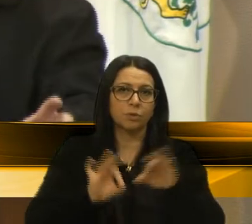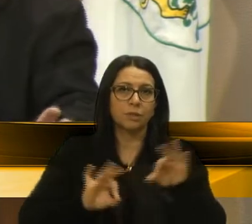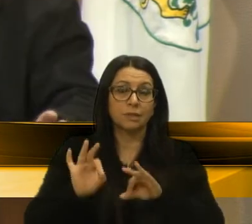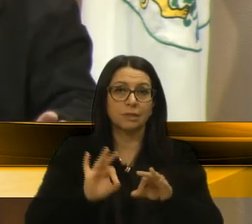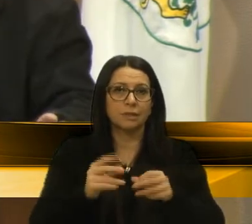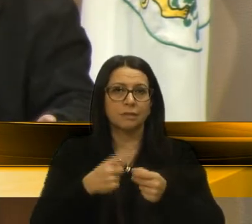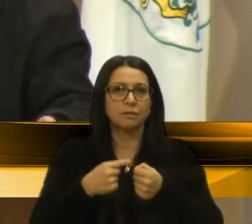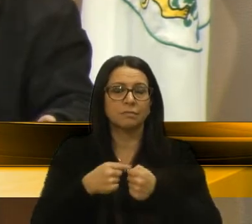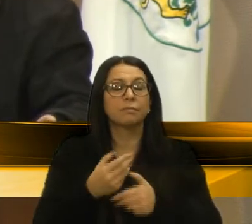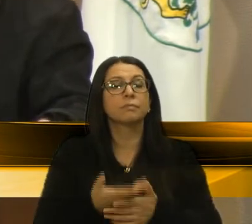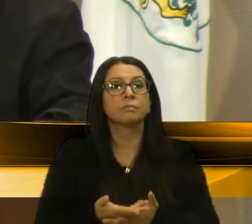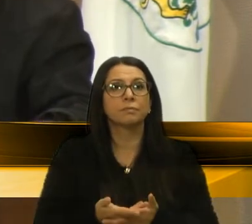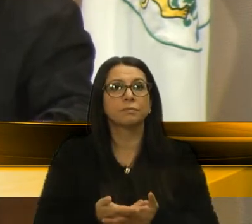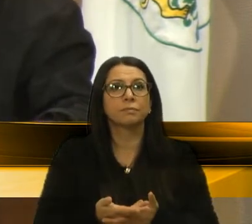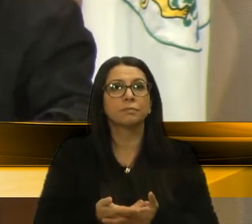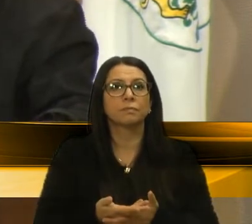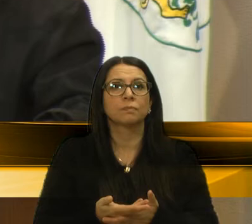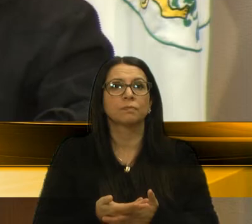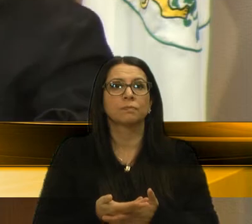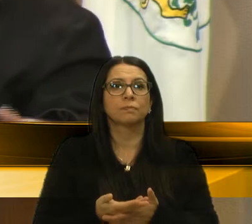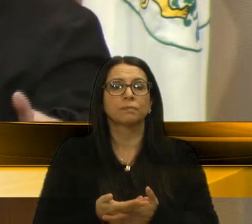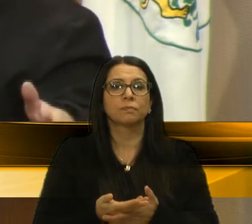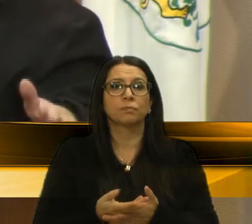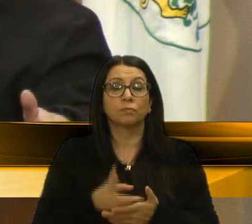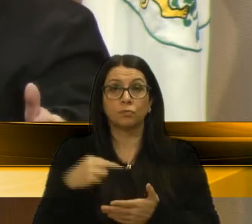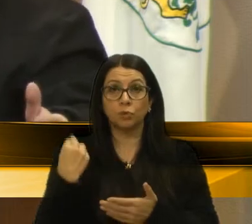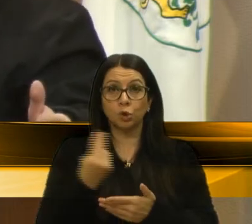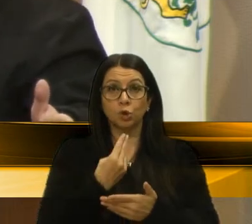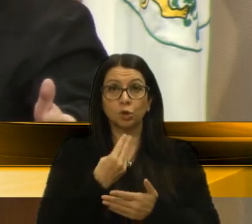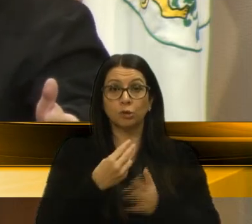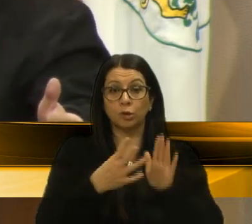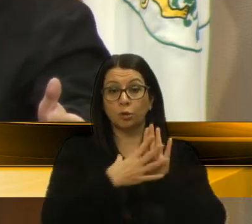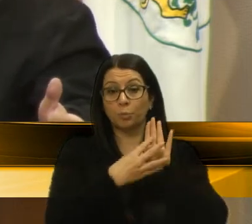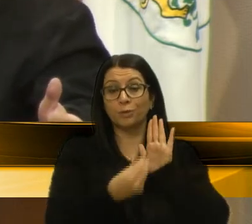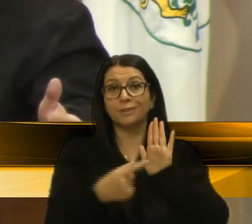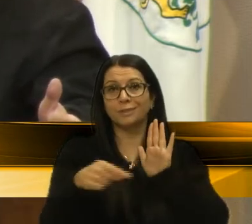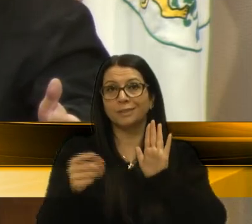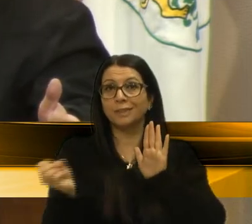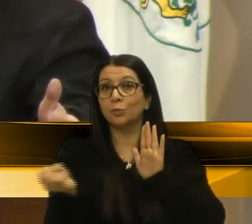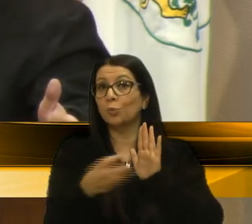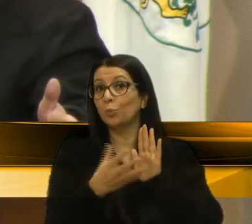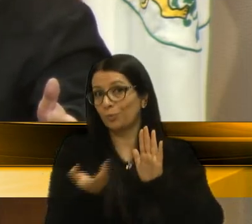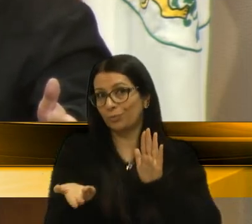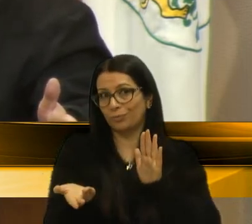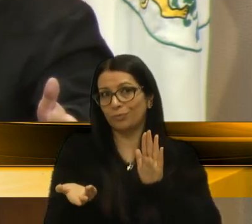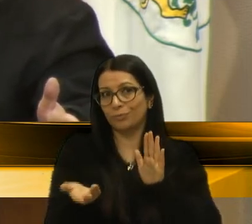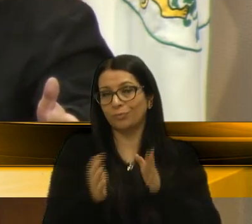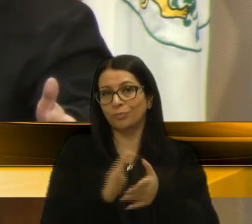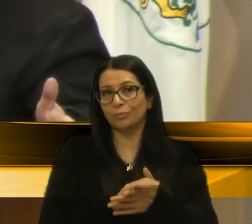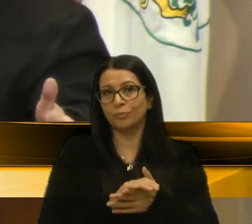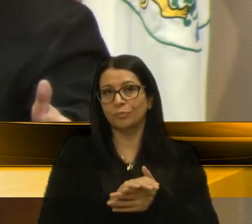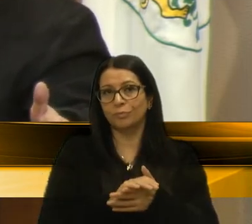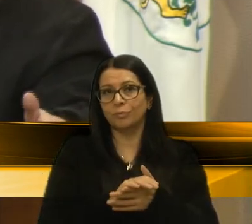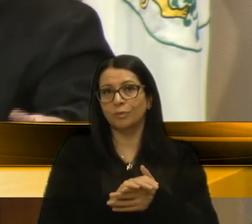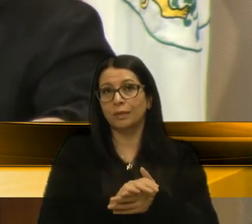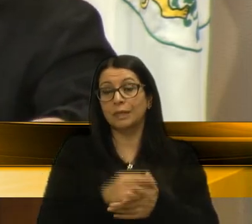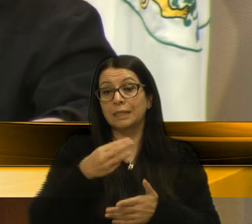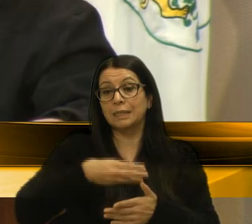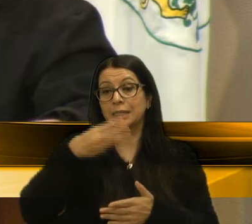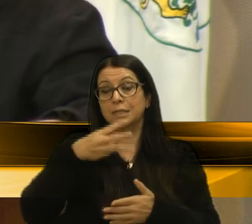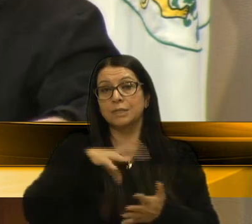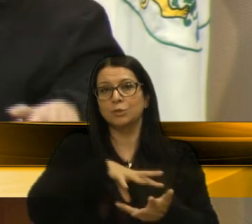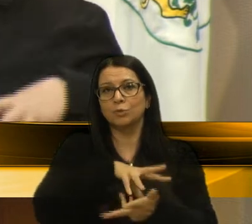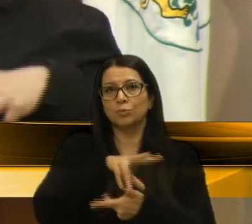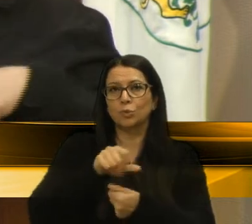das cidades, né? O nosso modelo ainda é um modelo novo, né, que de terceiro mundo,